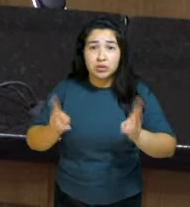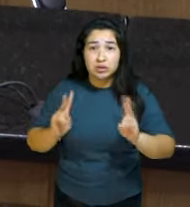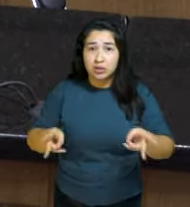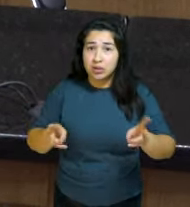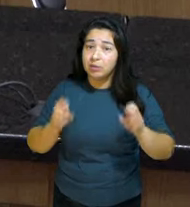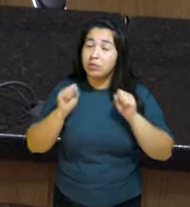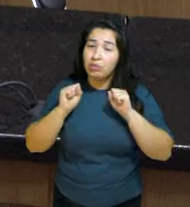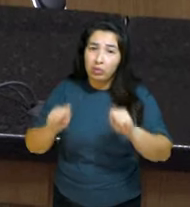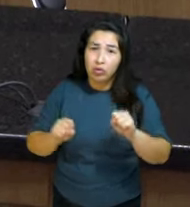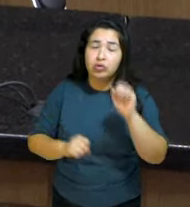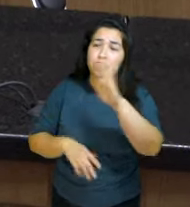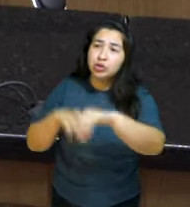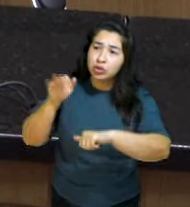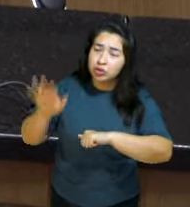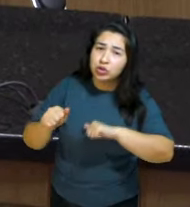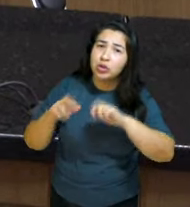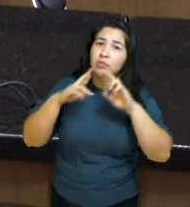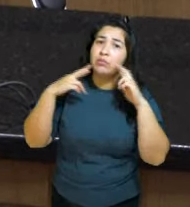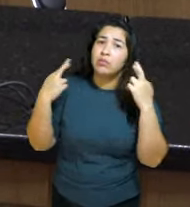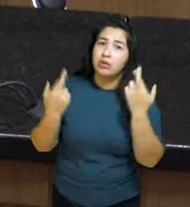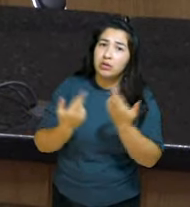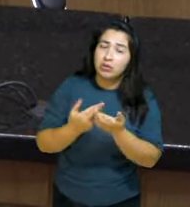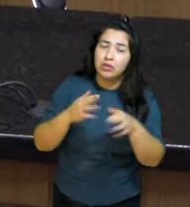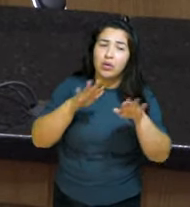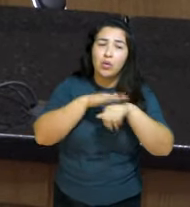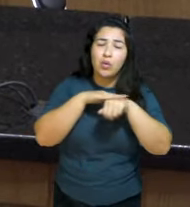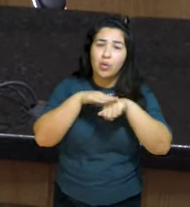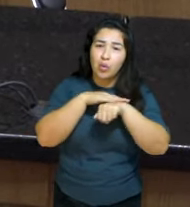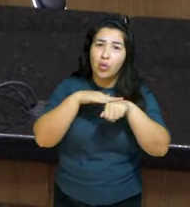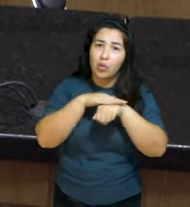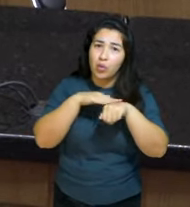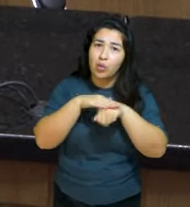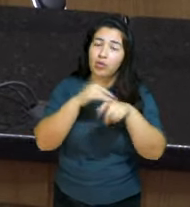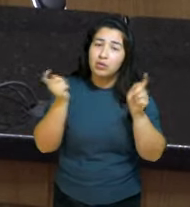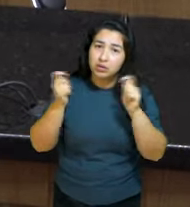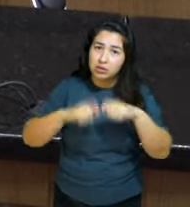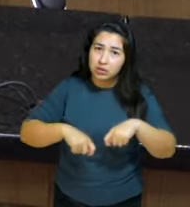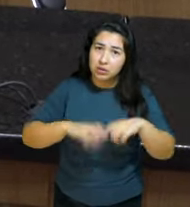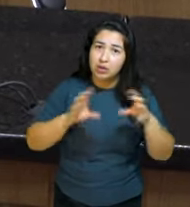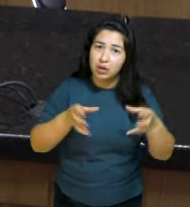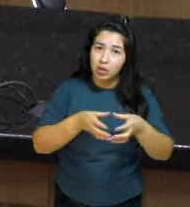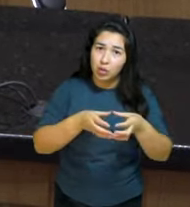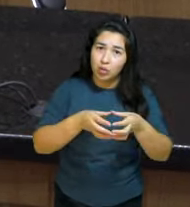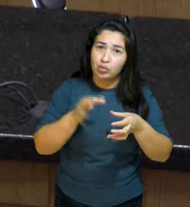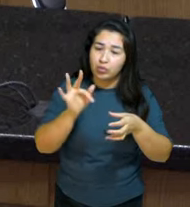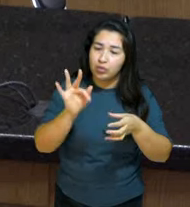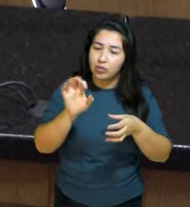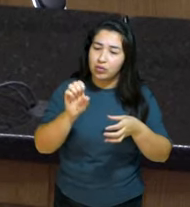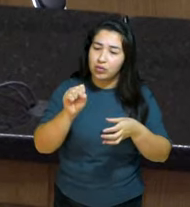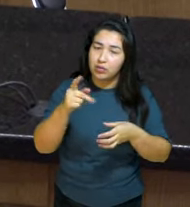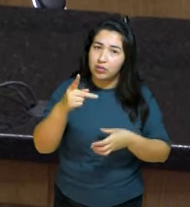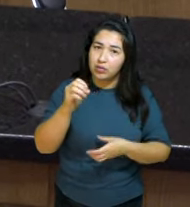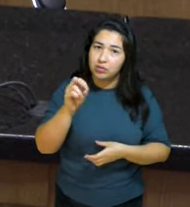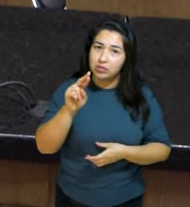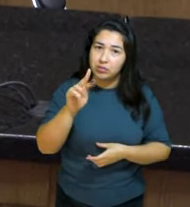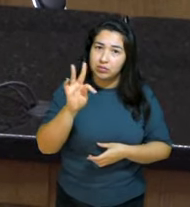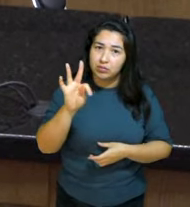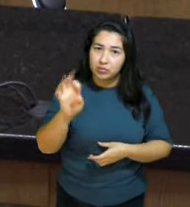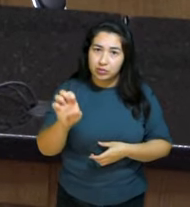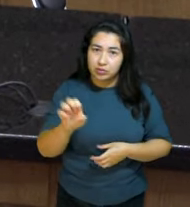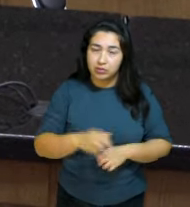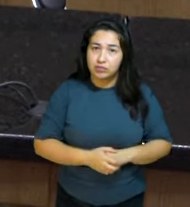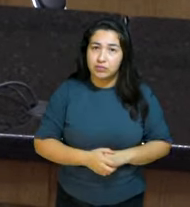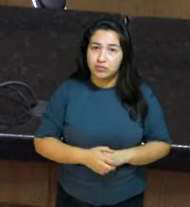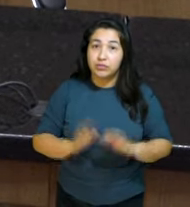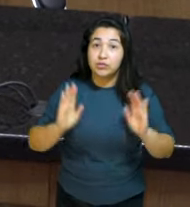ao diálogo, à conversa com a FESPORTE. Nós estamos exatos, praticamente, há um ano e meio